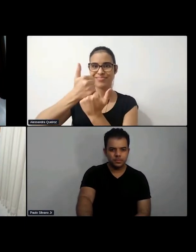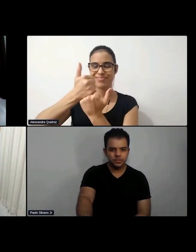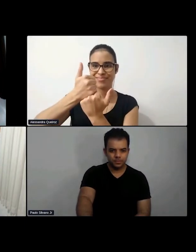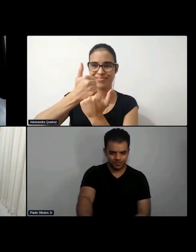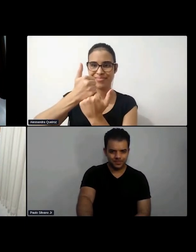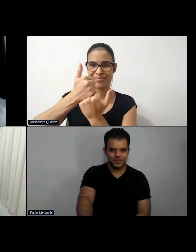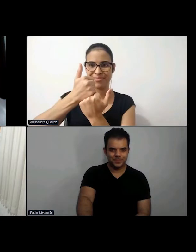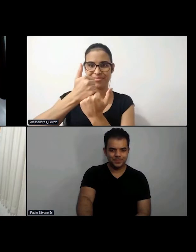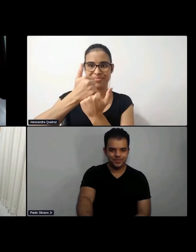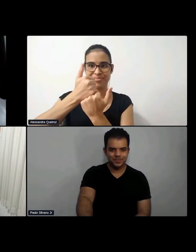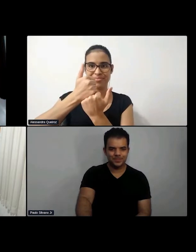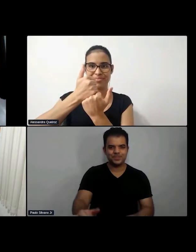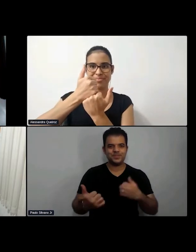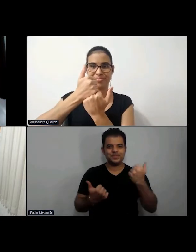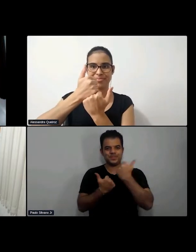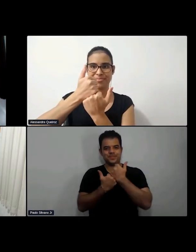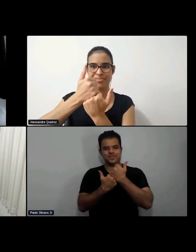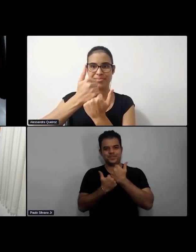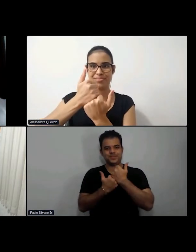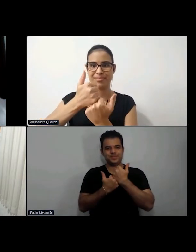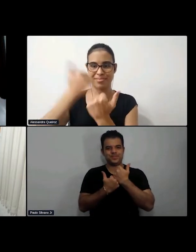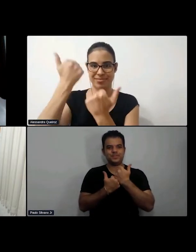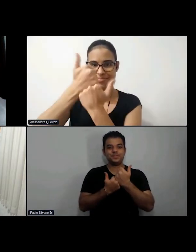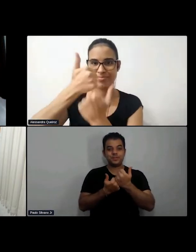coisas que a gente